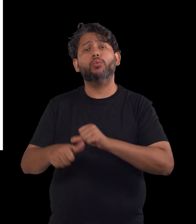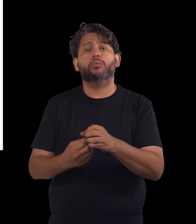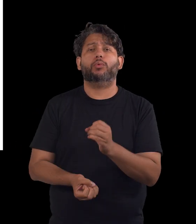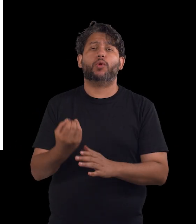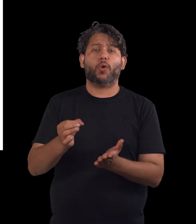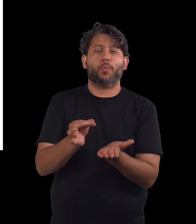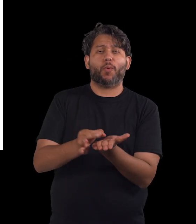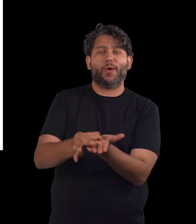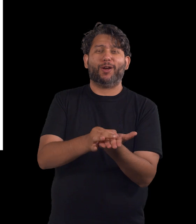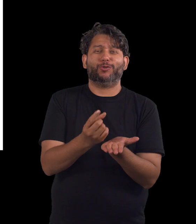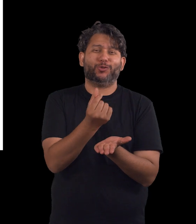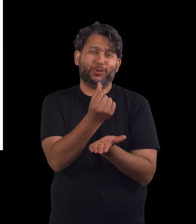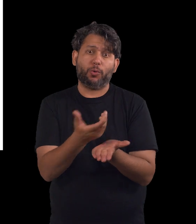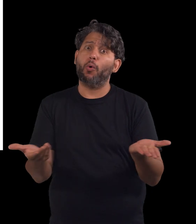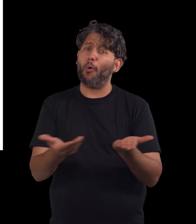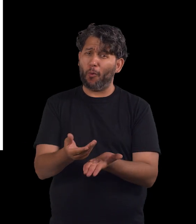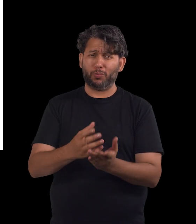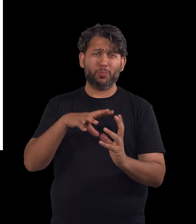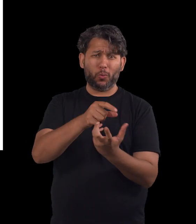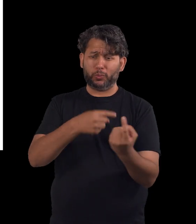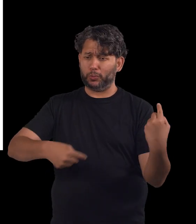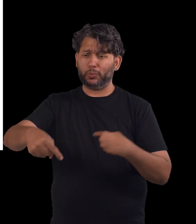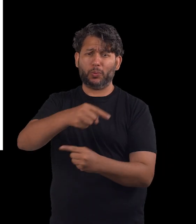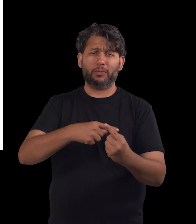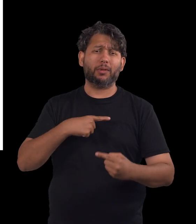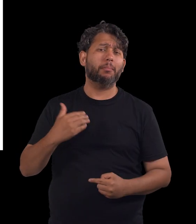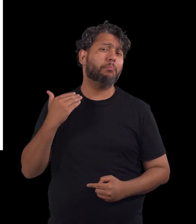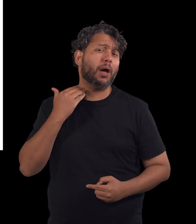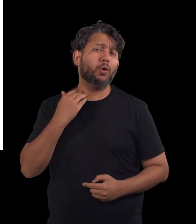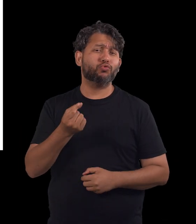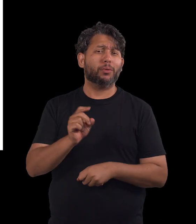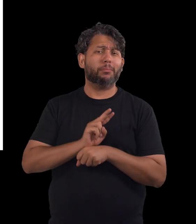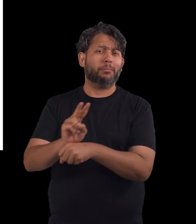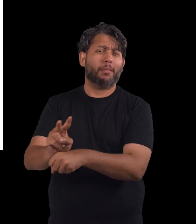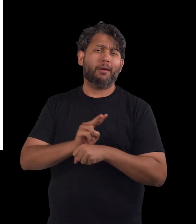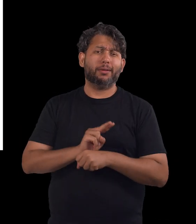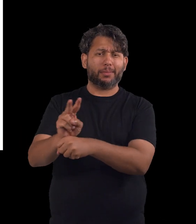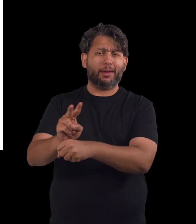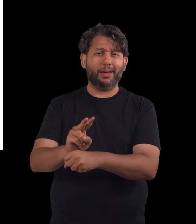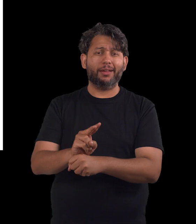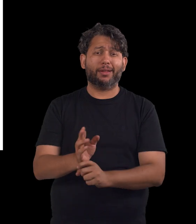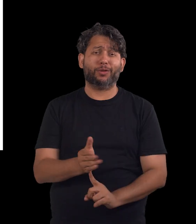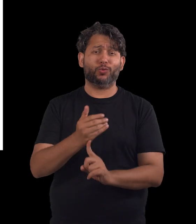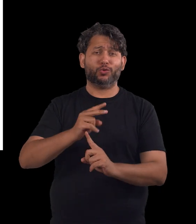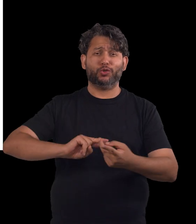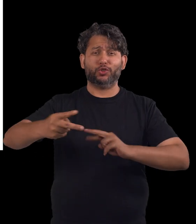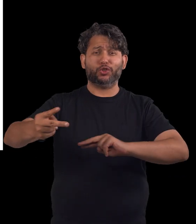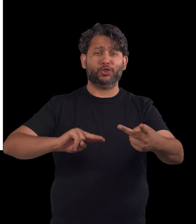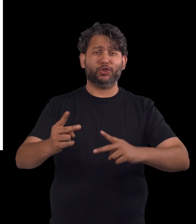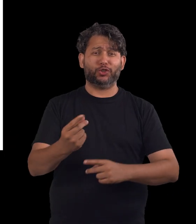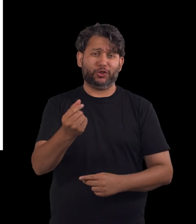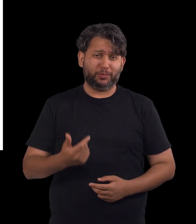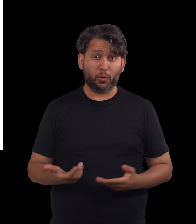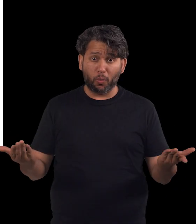formas de moeda, e hoje temos um sistema complexo, com bancos, créditos e transações digitais. O